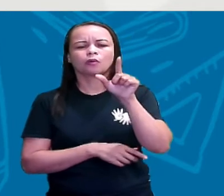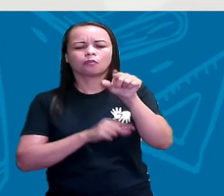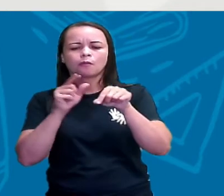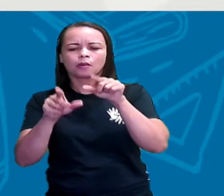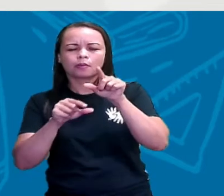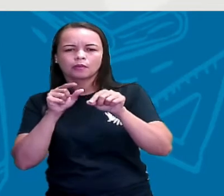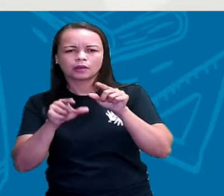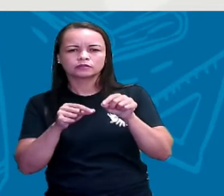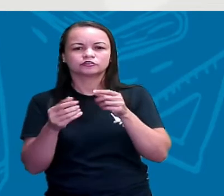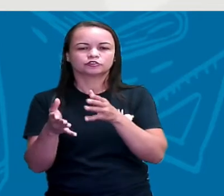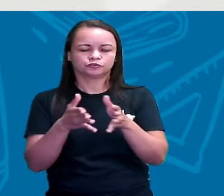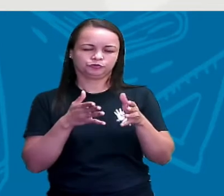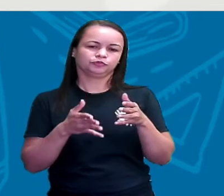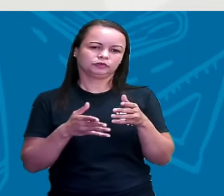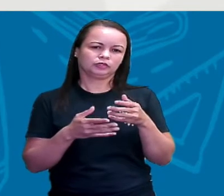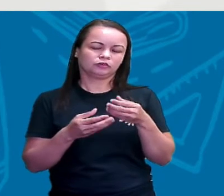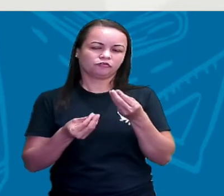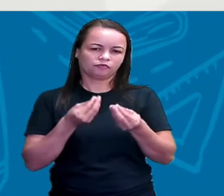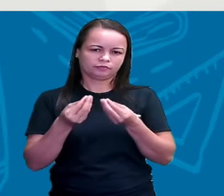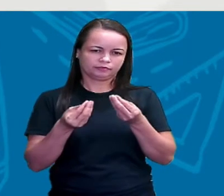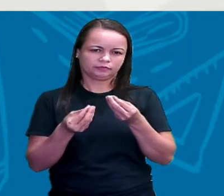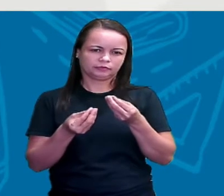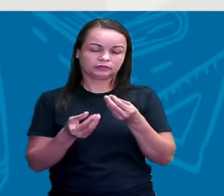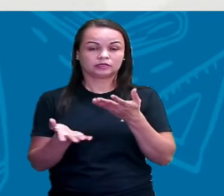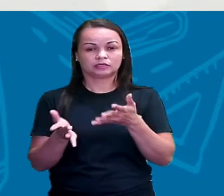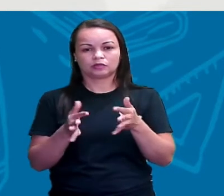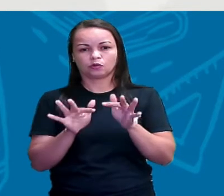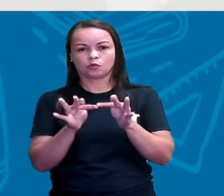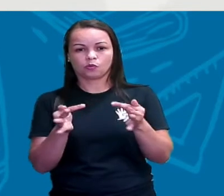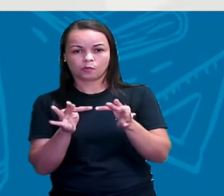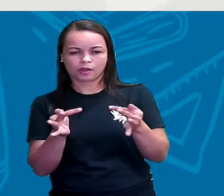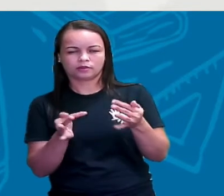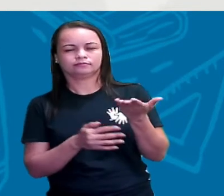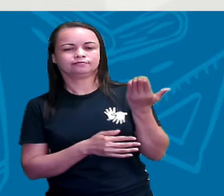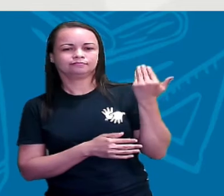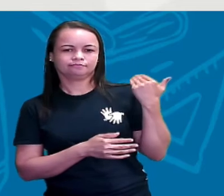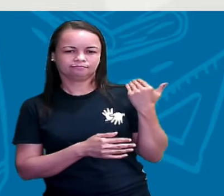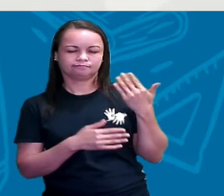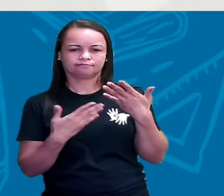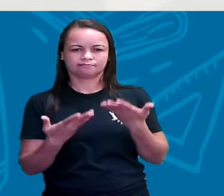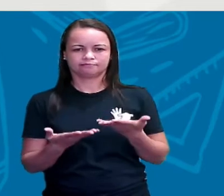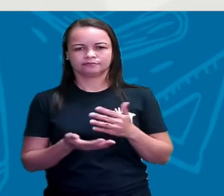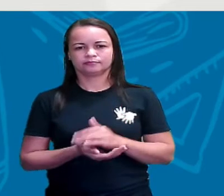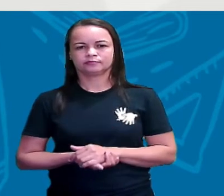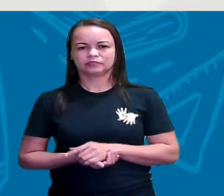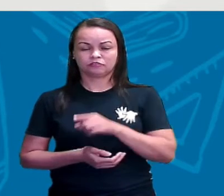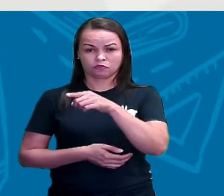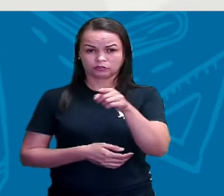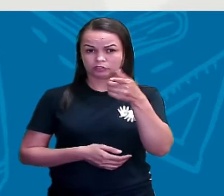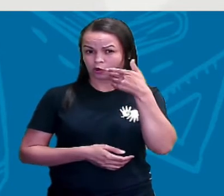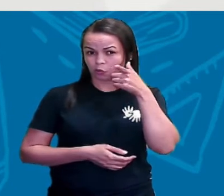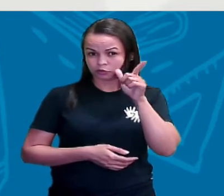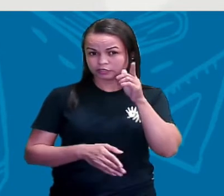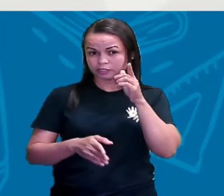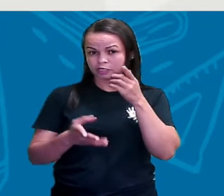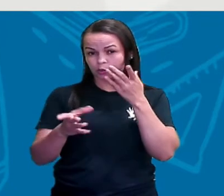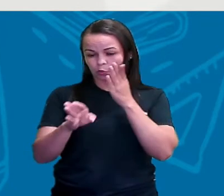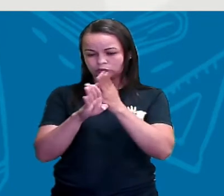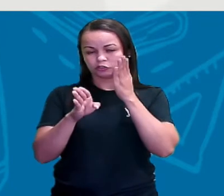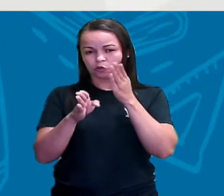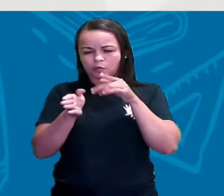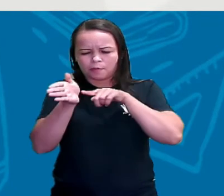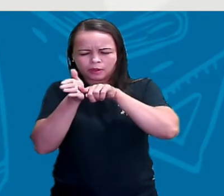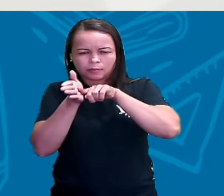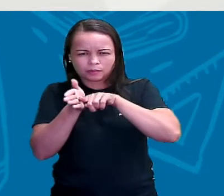gramática da forma negativa no simple past, no passado simples? Você aí de casa já conseguiu descobrir, fazendo